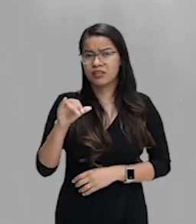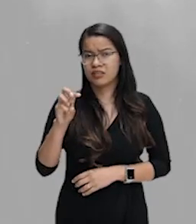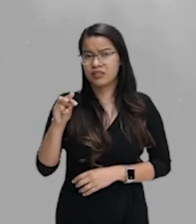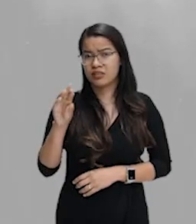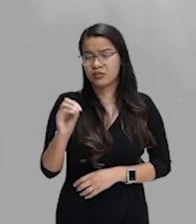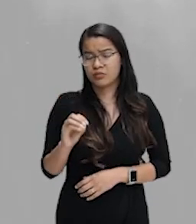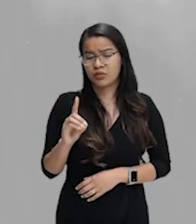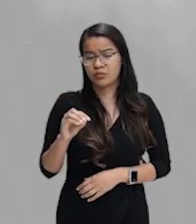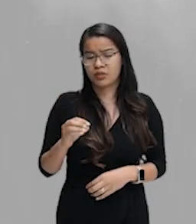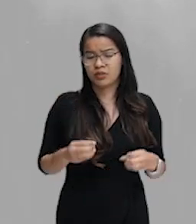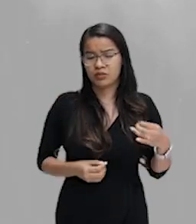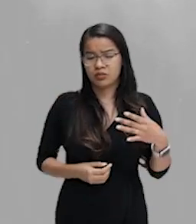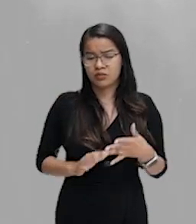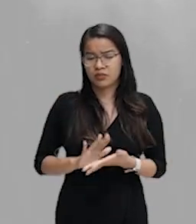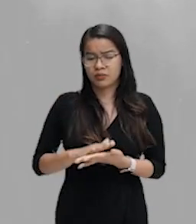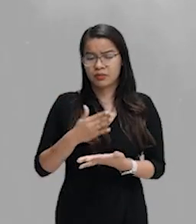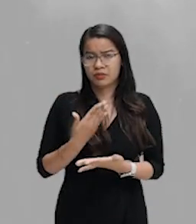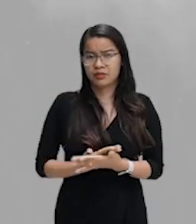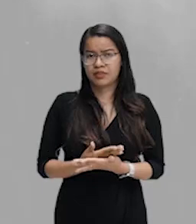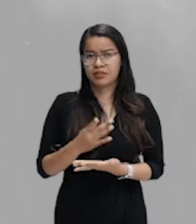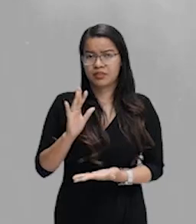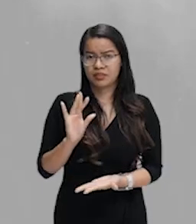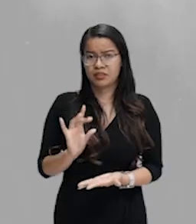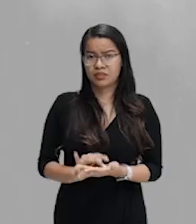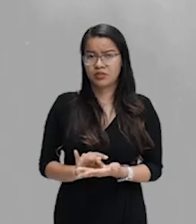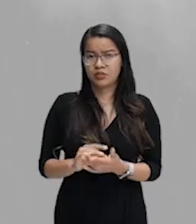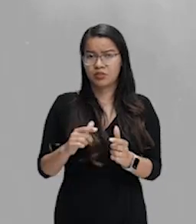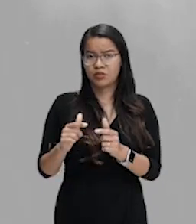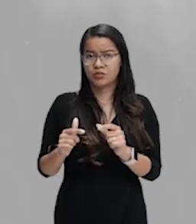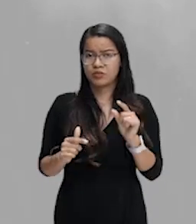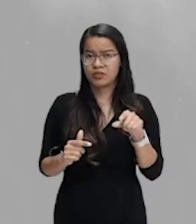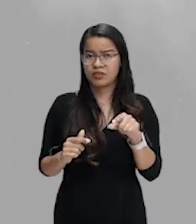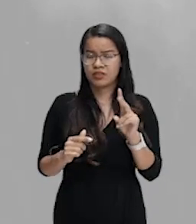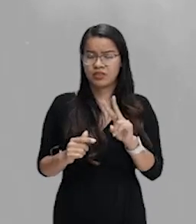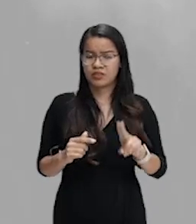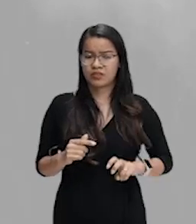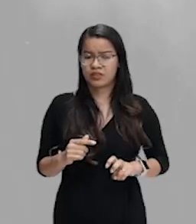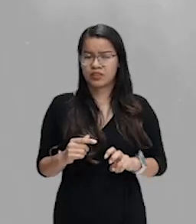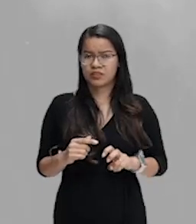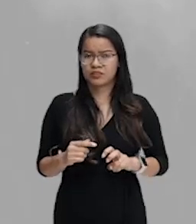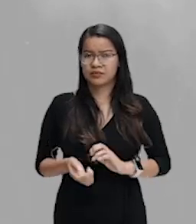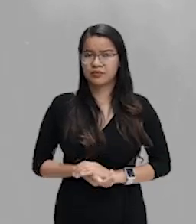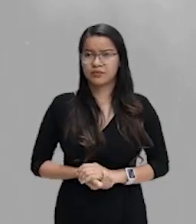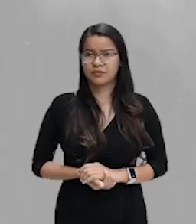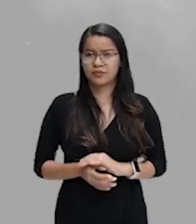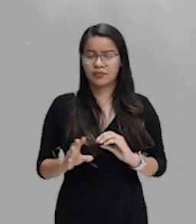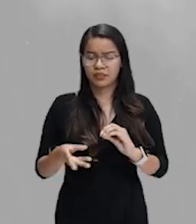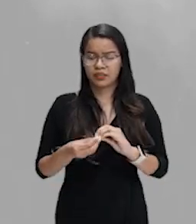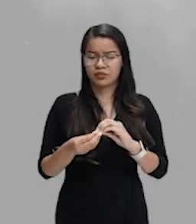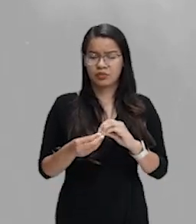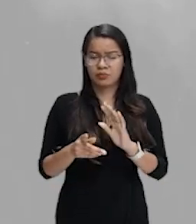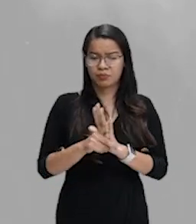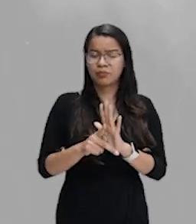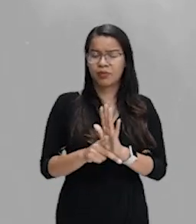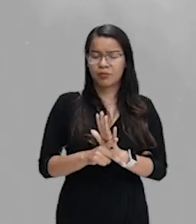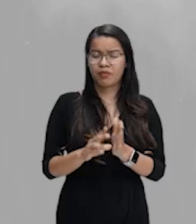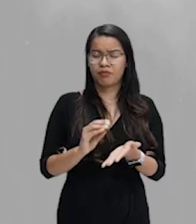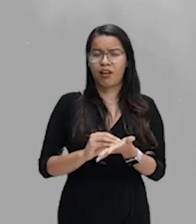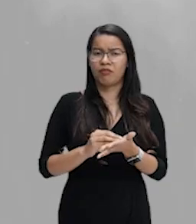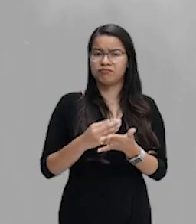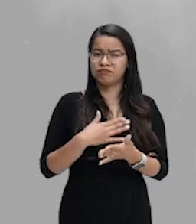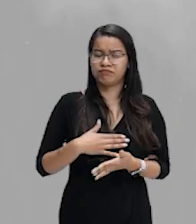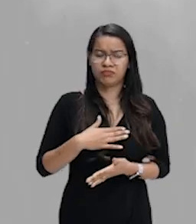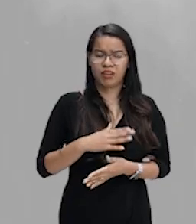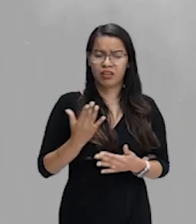interpretação da realidade, onde você muitas vezes inconscientemente coloca a sua própria insatisfação, o seu